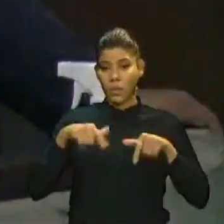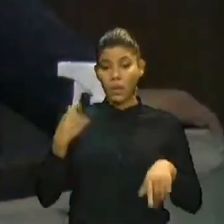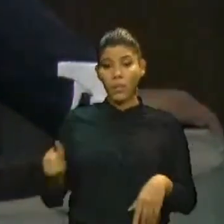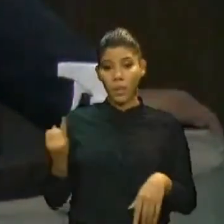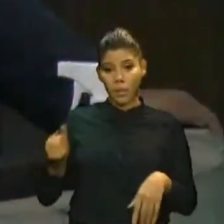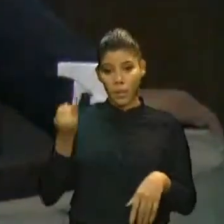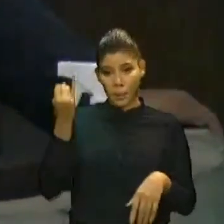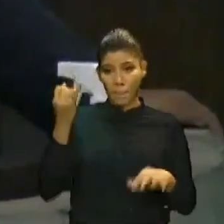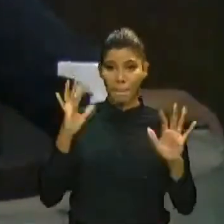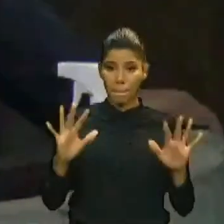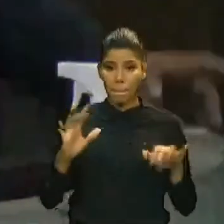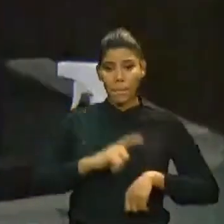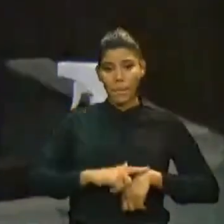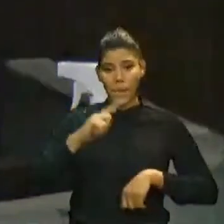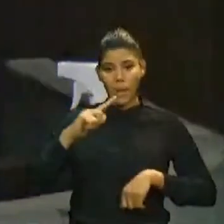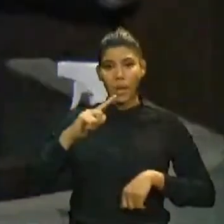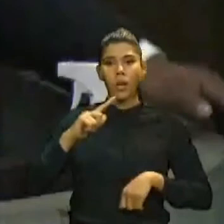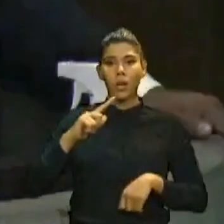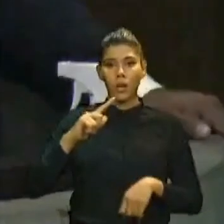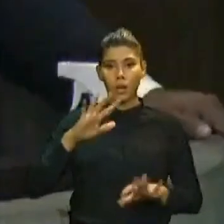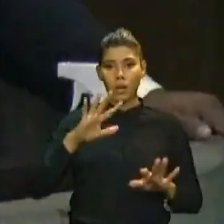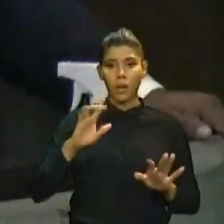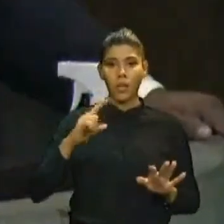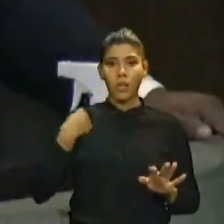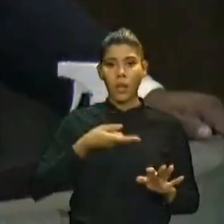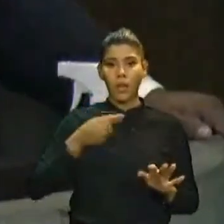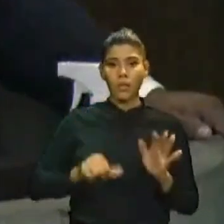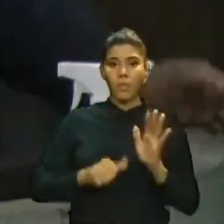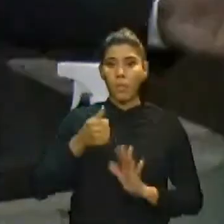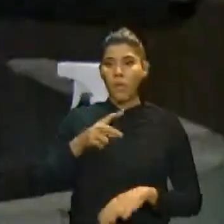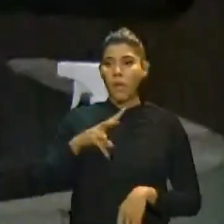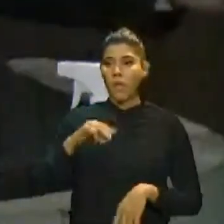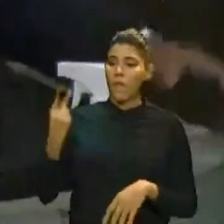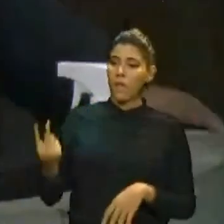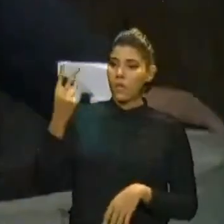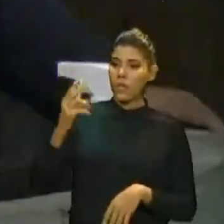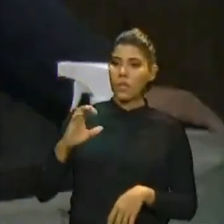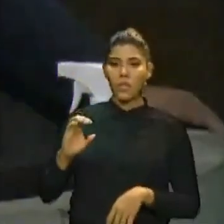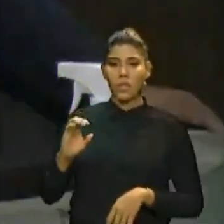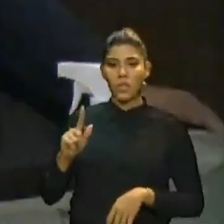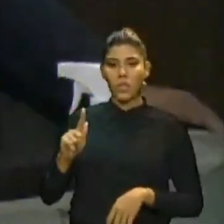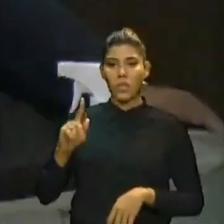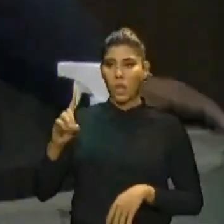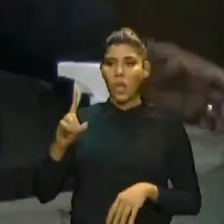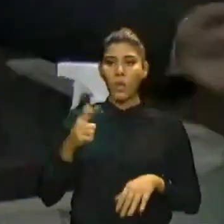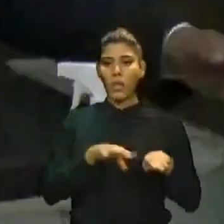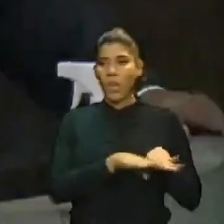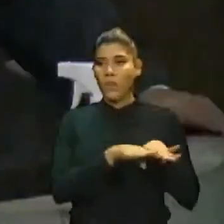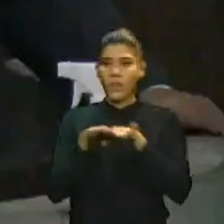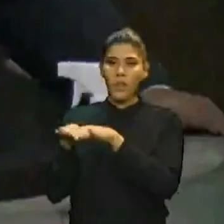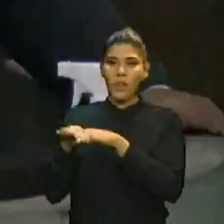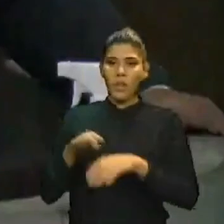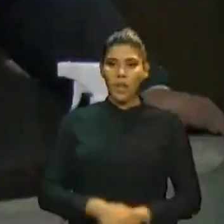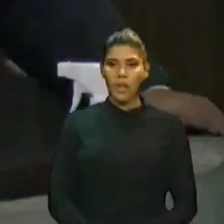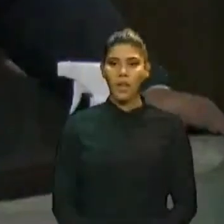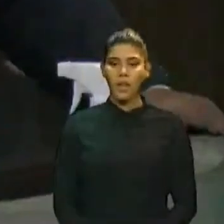importante, mas na hora de reconhecer, nós vamos reconhecer primeiro os da CGD. Não tem uniformidade, não tem